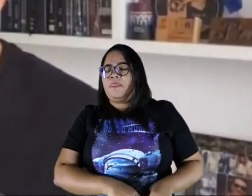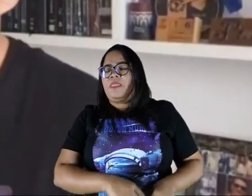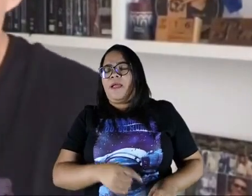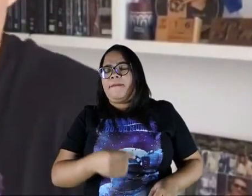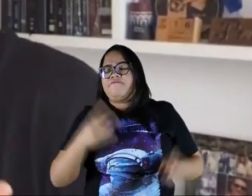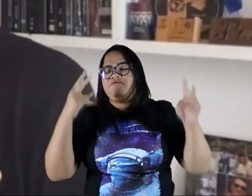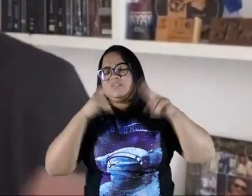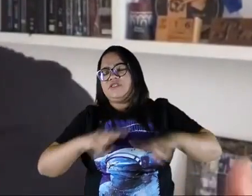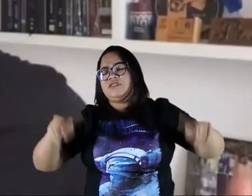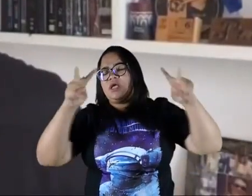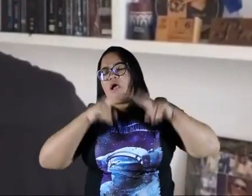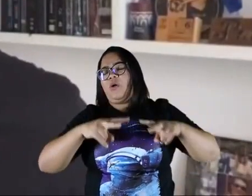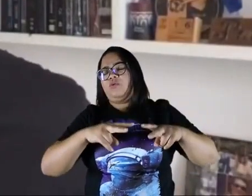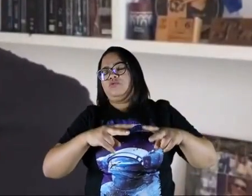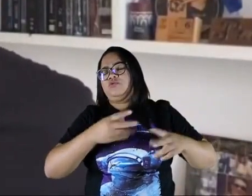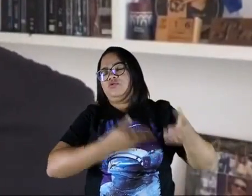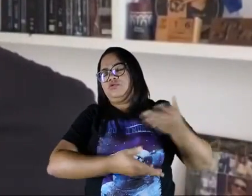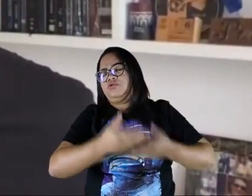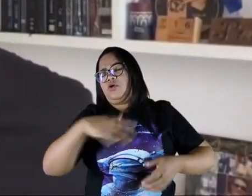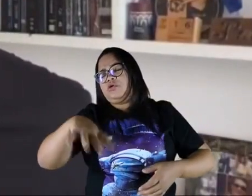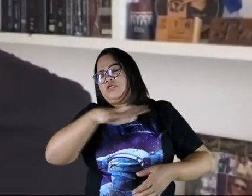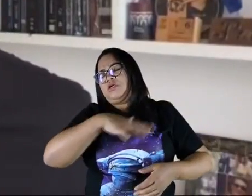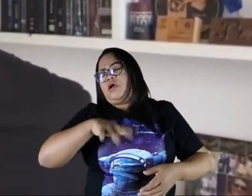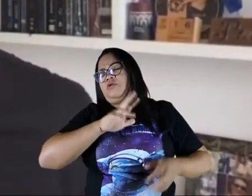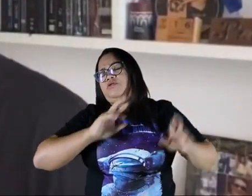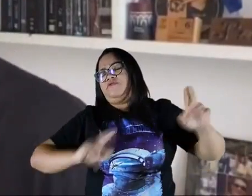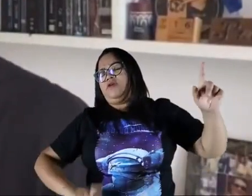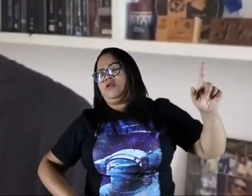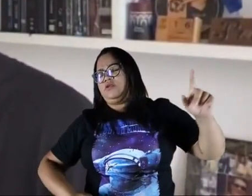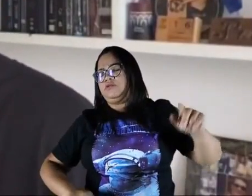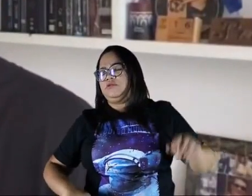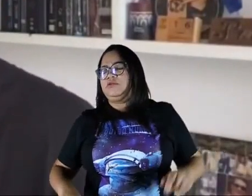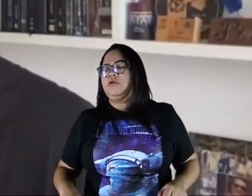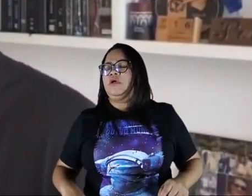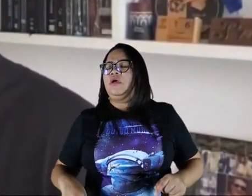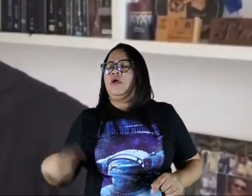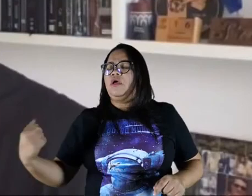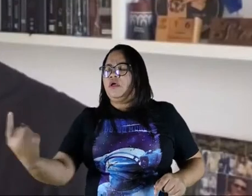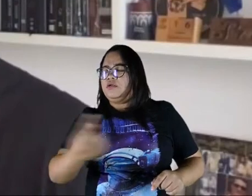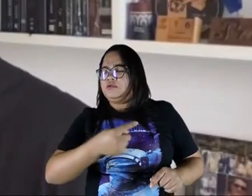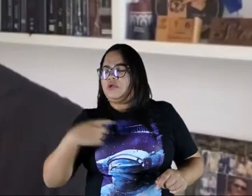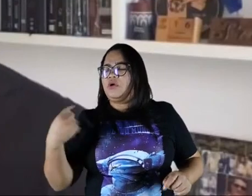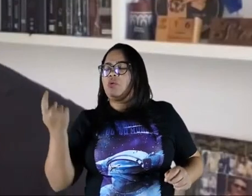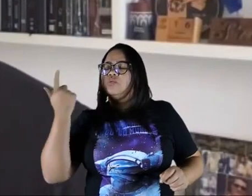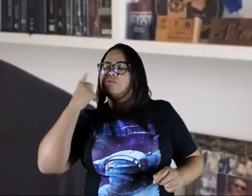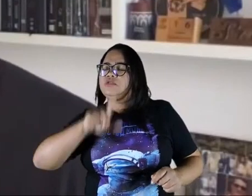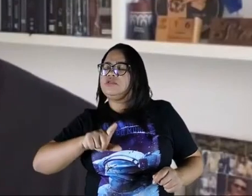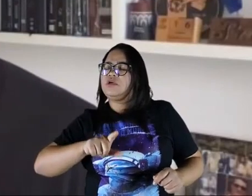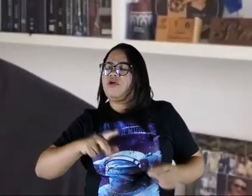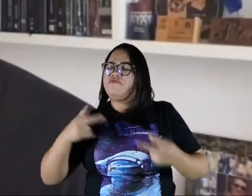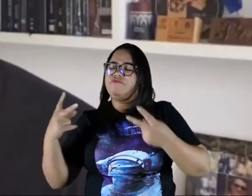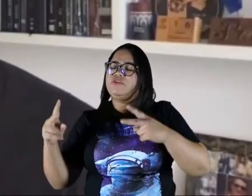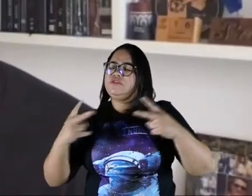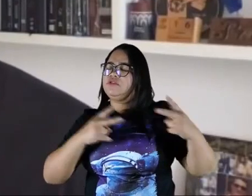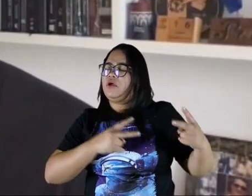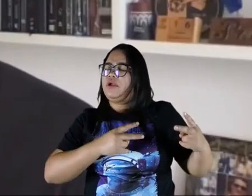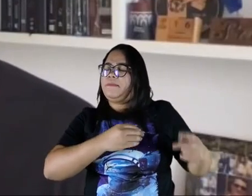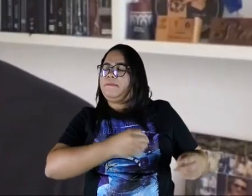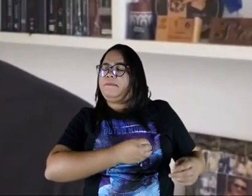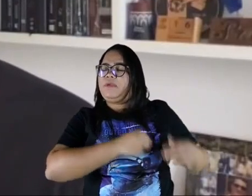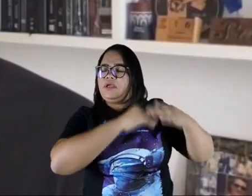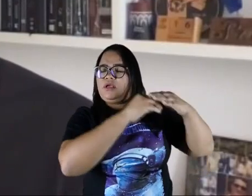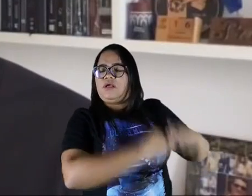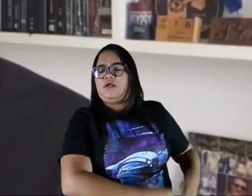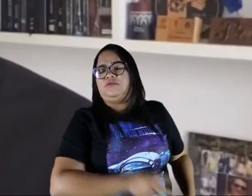diferentes, diante de tudo que tem enfrentado, Senhor, que eles possam conseguir a vitória, Senhor, sobre o pecado em